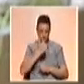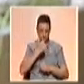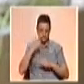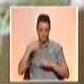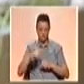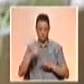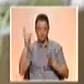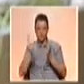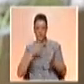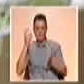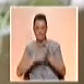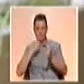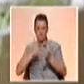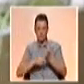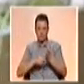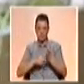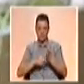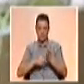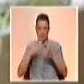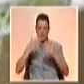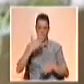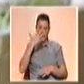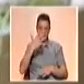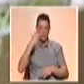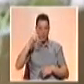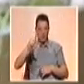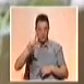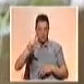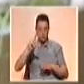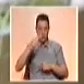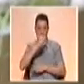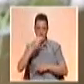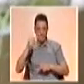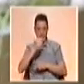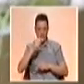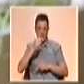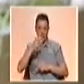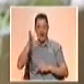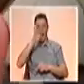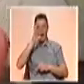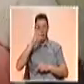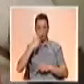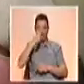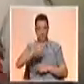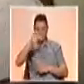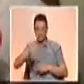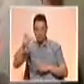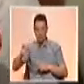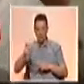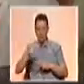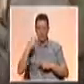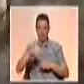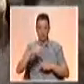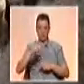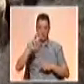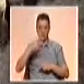enfim, necessidade, agudas, 5 litros é o mínimo dos mínimos por dia por pessoa, dos quais